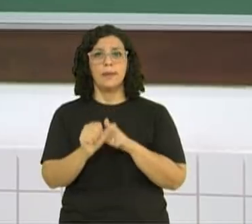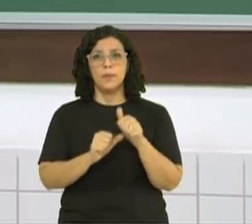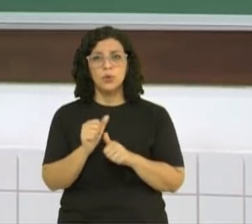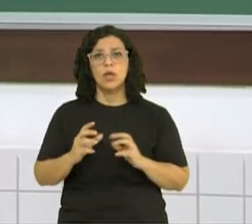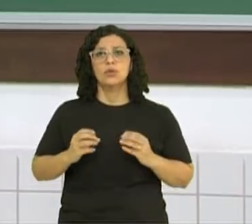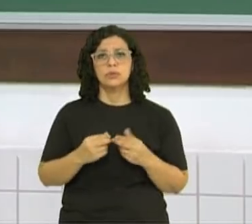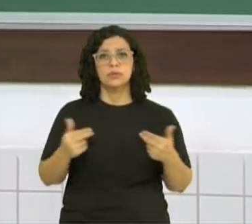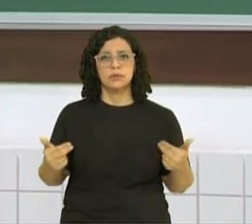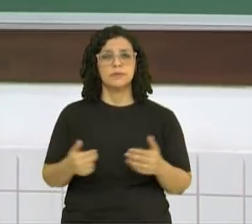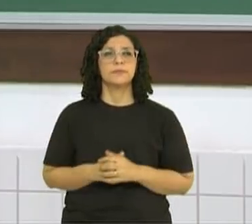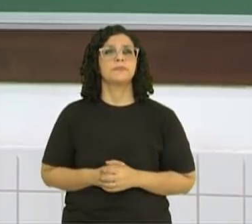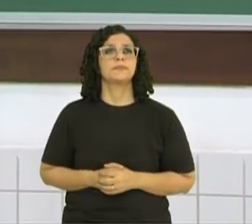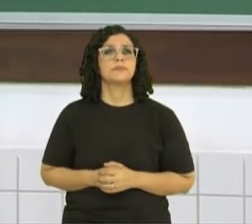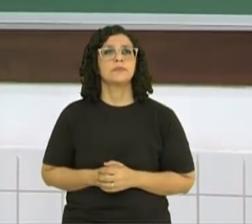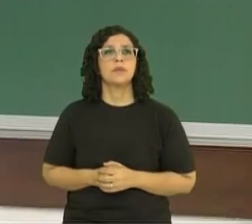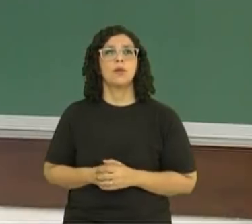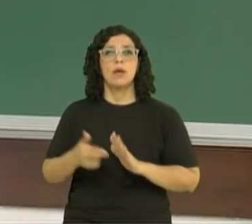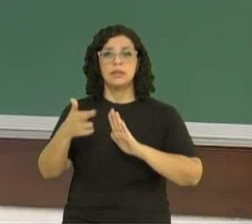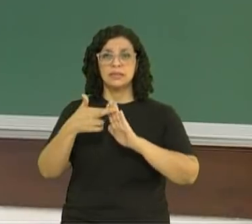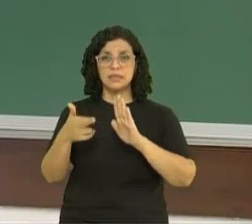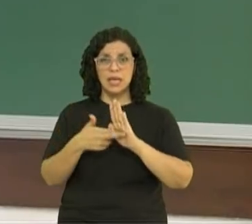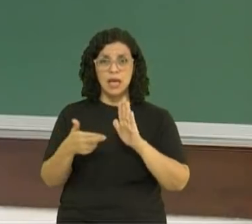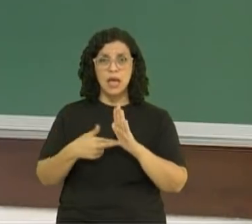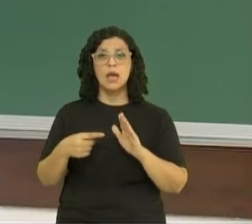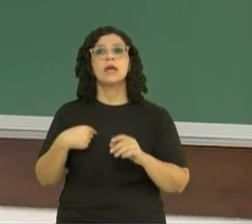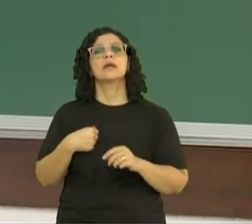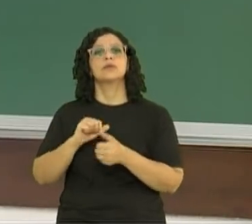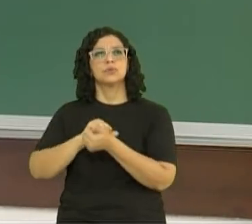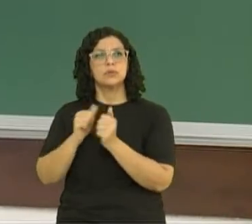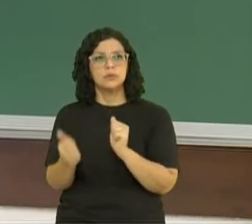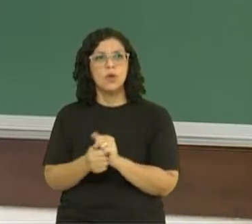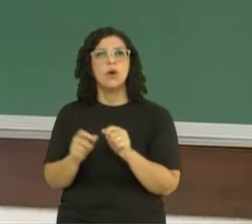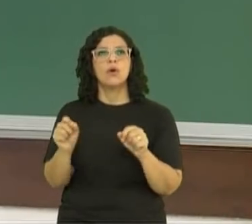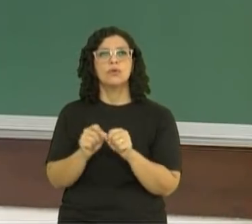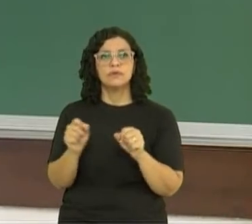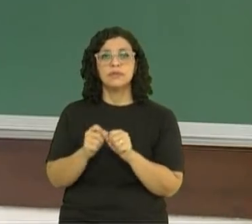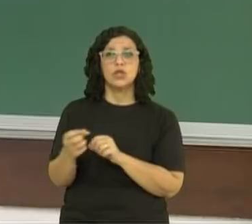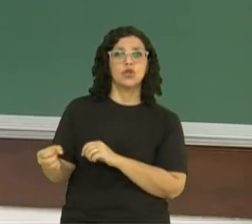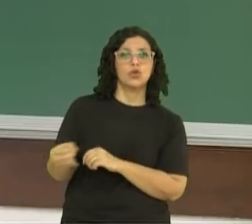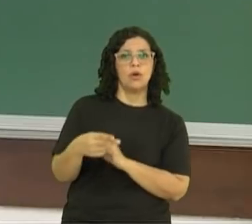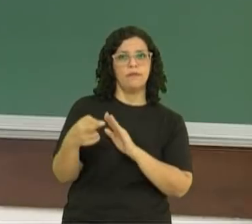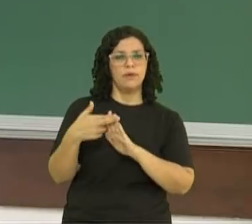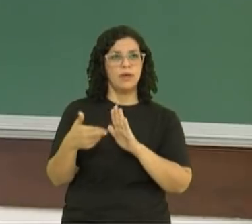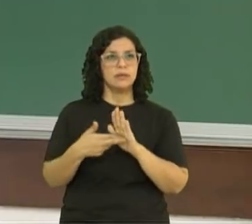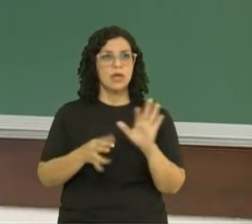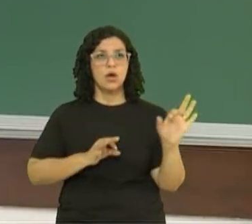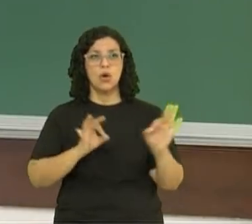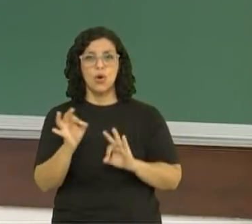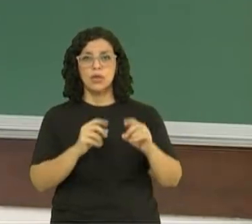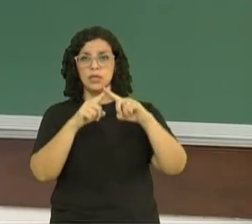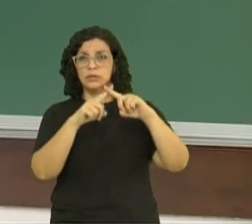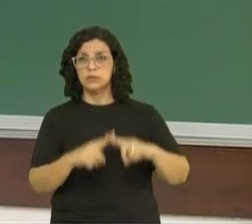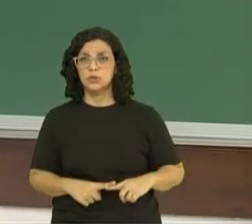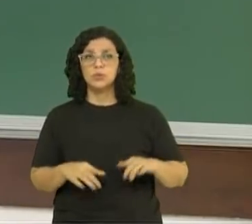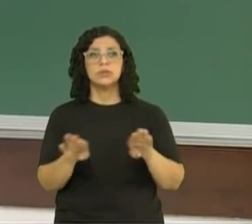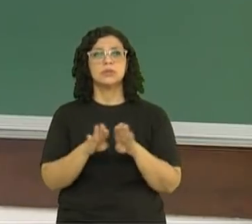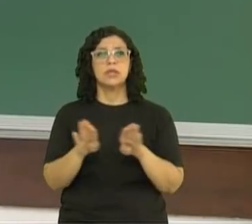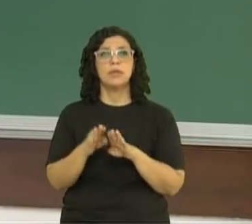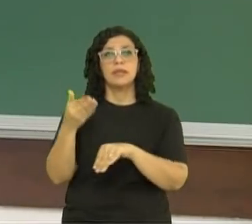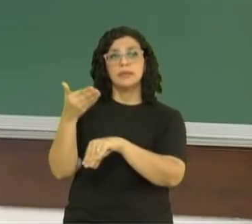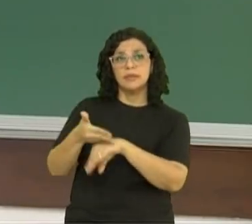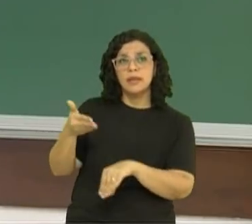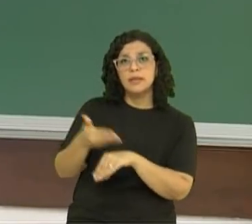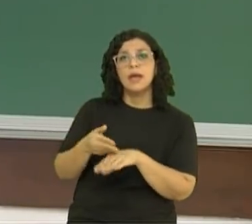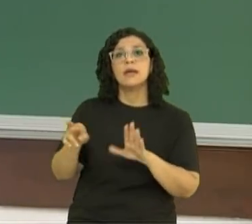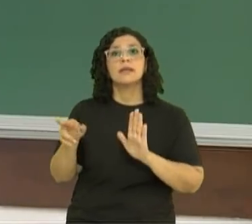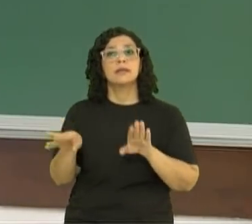toda essa situação, né? Então, a regulamentação da modalidade, criar as regras, organizar competições, capacitar